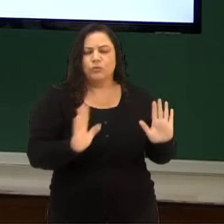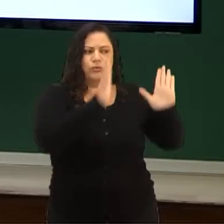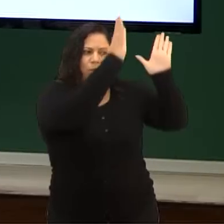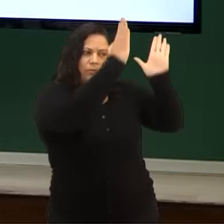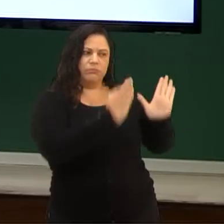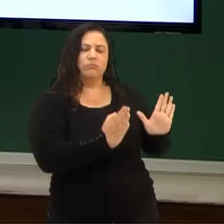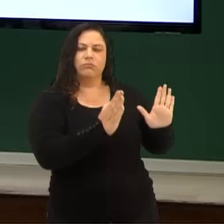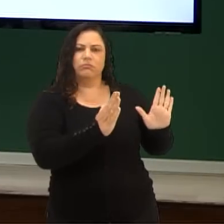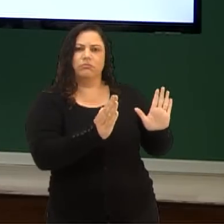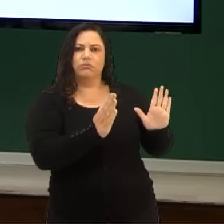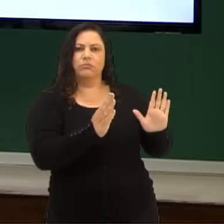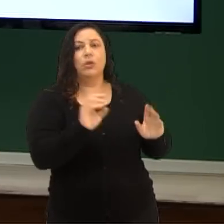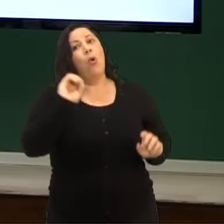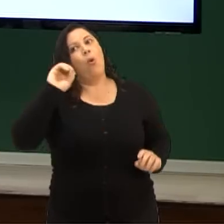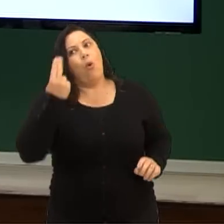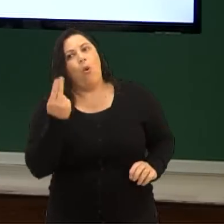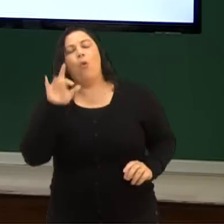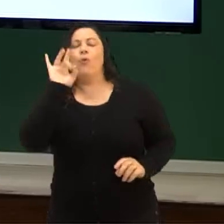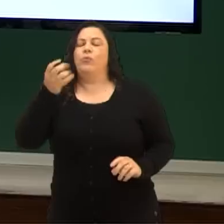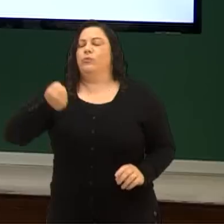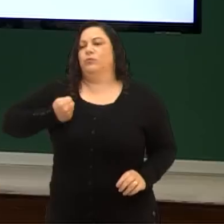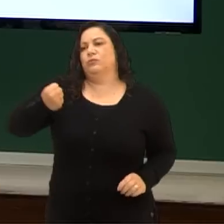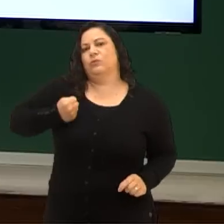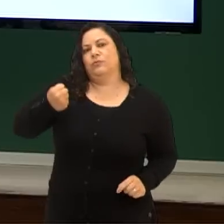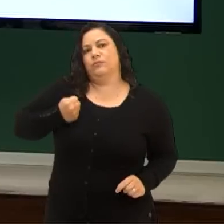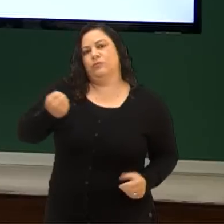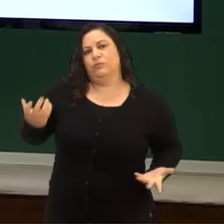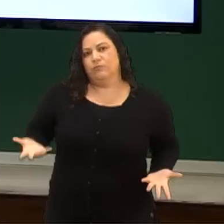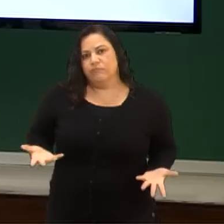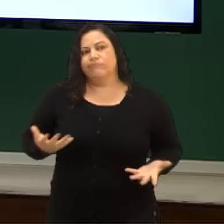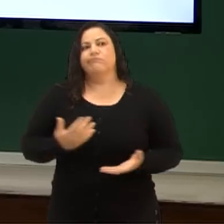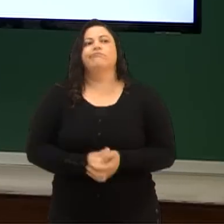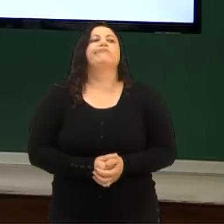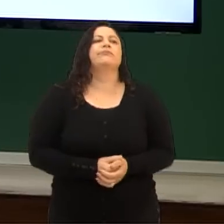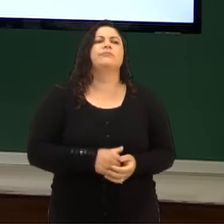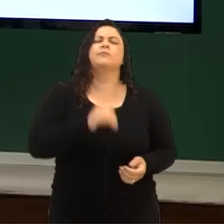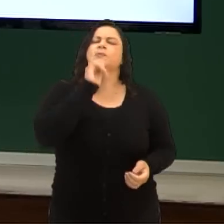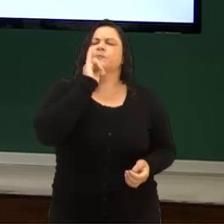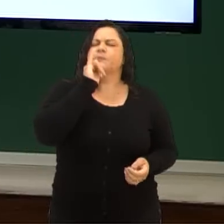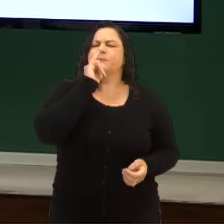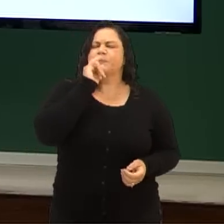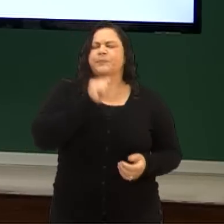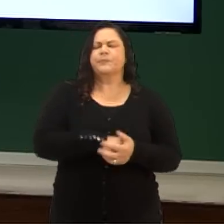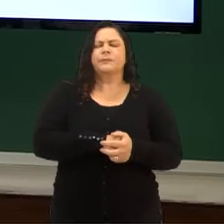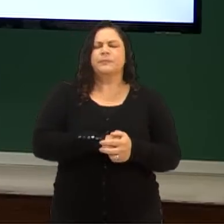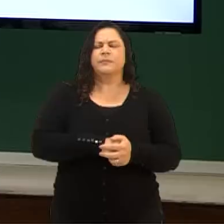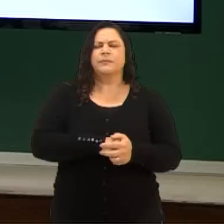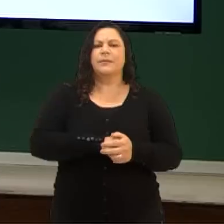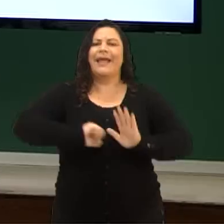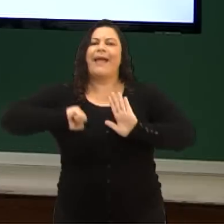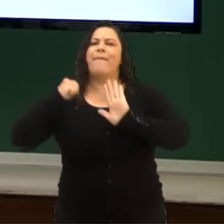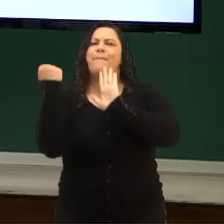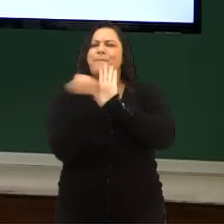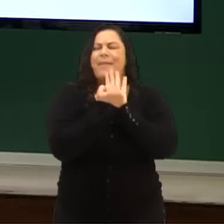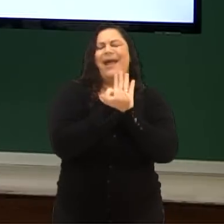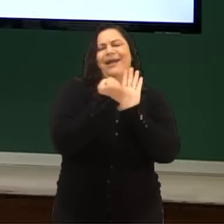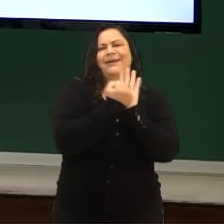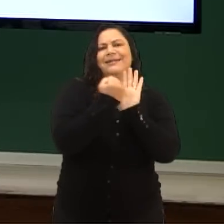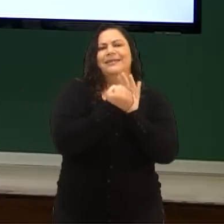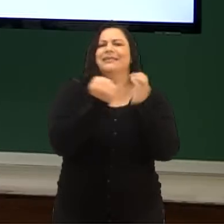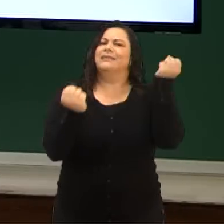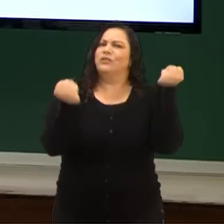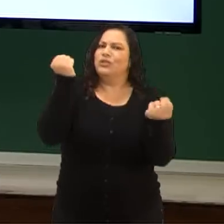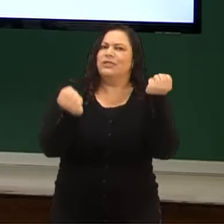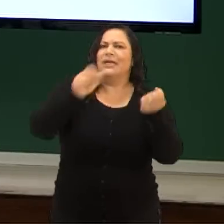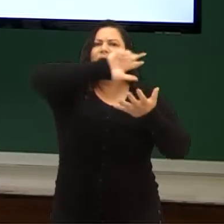uma montoeira só de números, tá certo? Professor, esse Fiat aqui, Chevrolet, Ford, pode virar número? Pode,